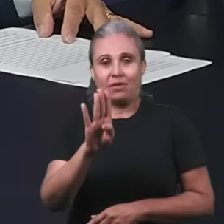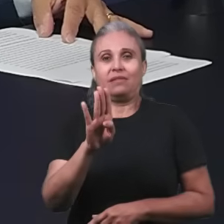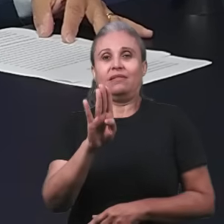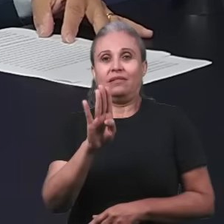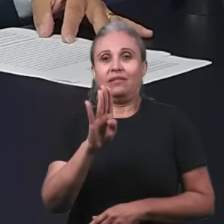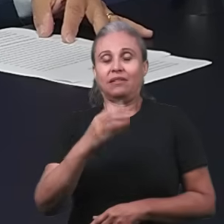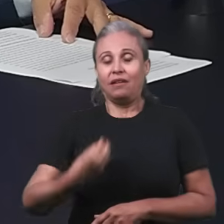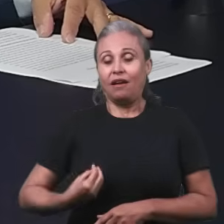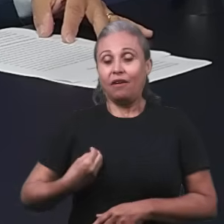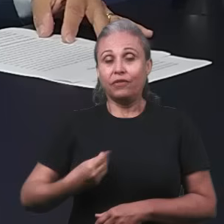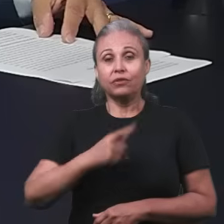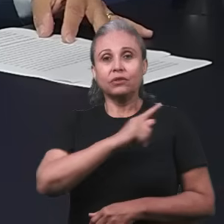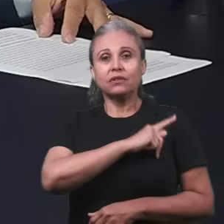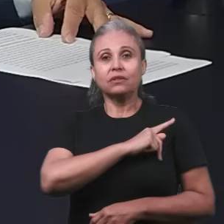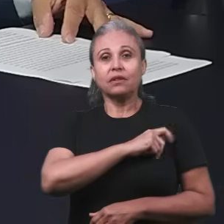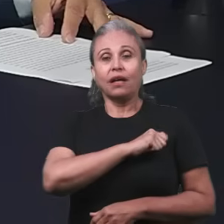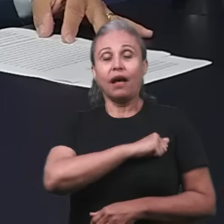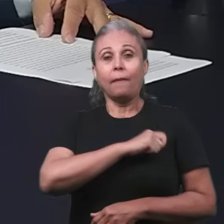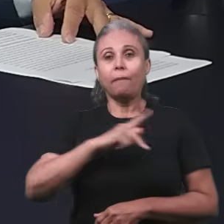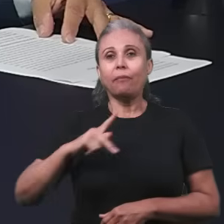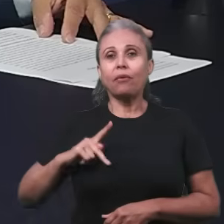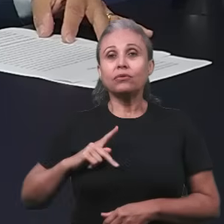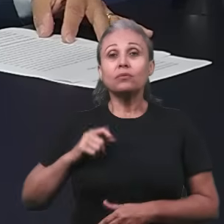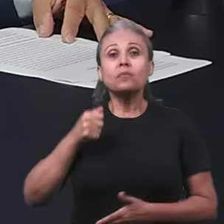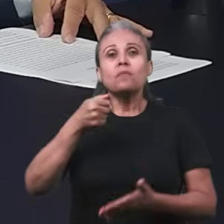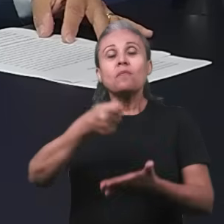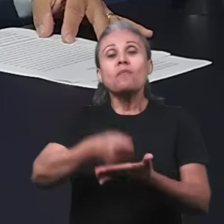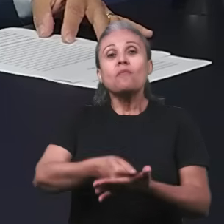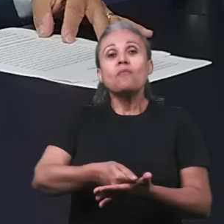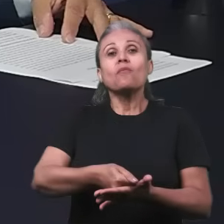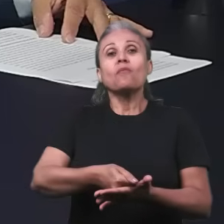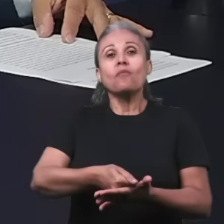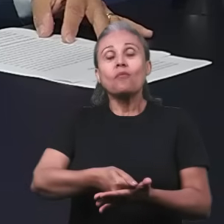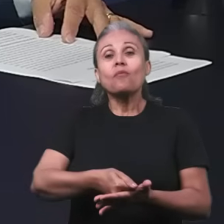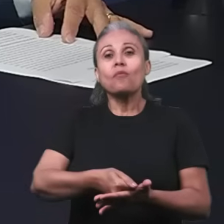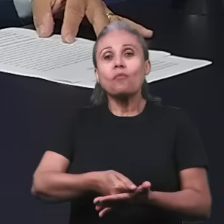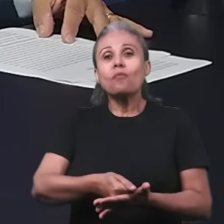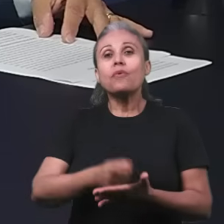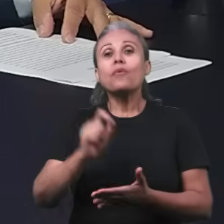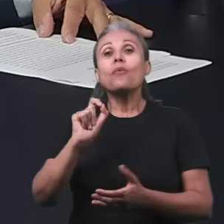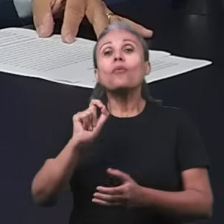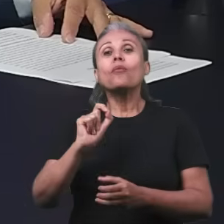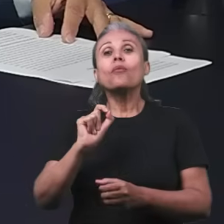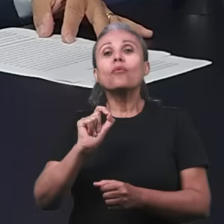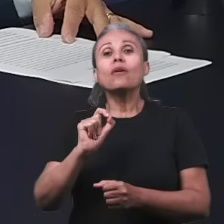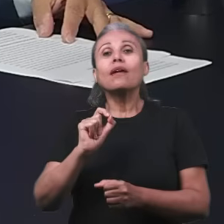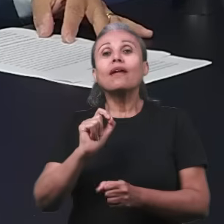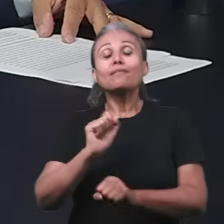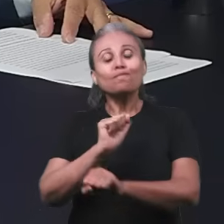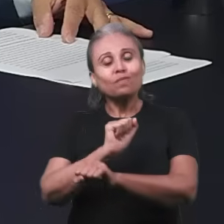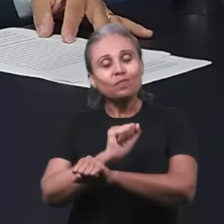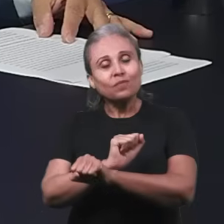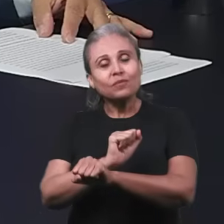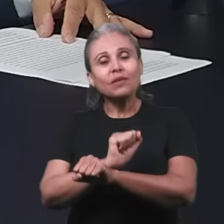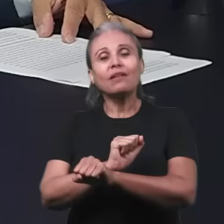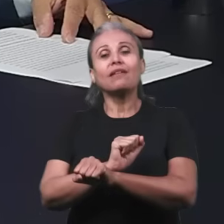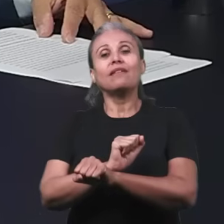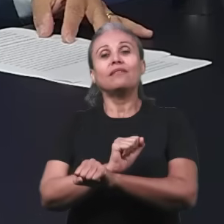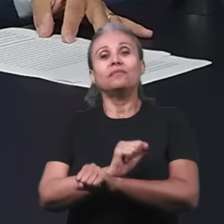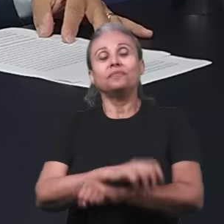vida dos apóstolos. Cumpriu-se ali aquilo que era aguardado por muitos naquela